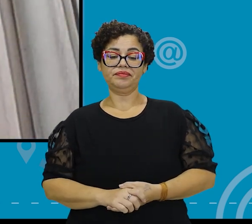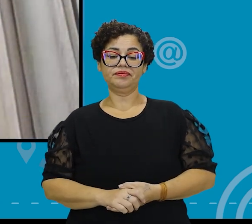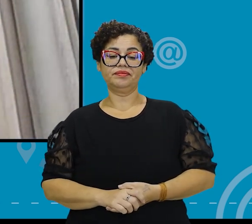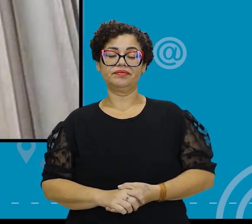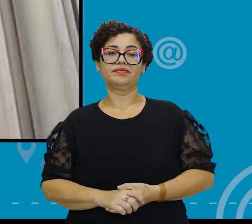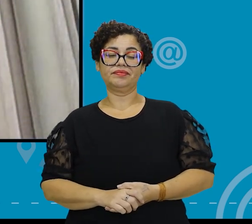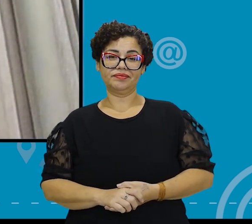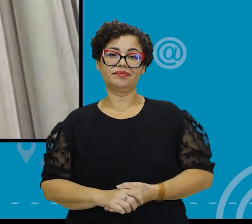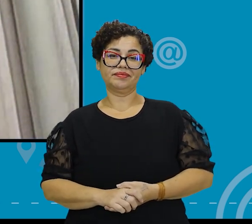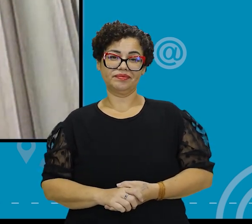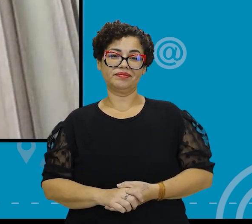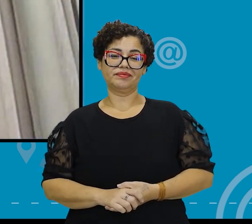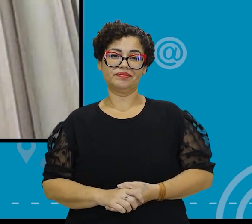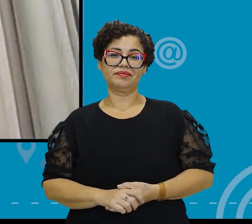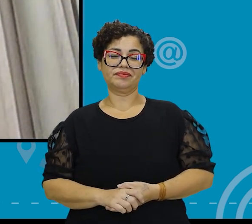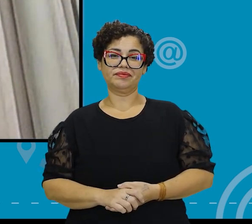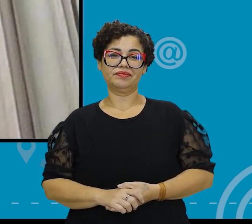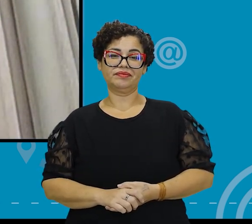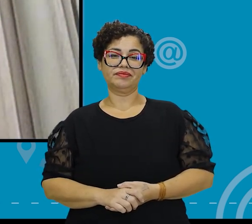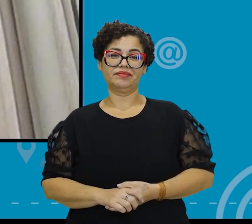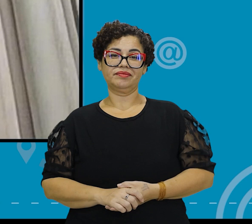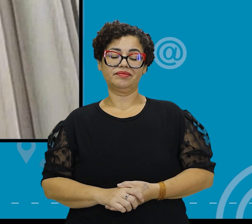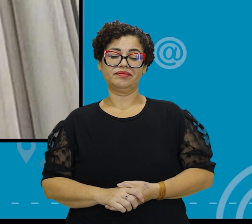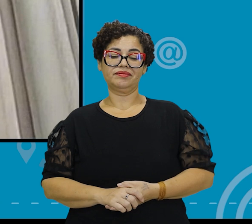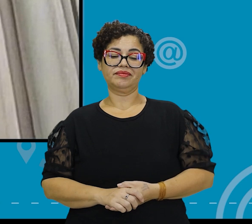Então, existe essa questão da